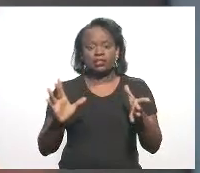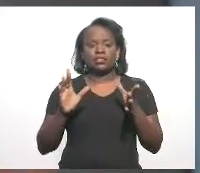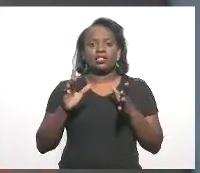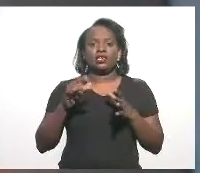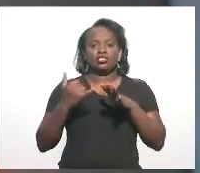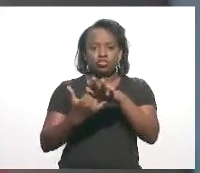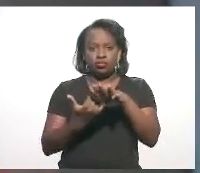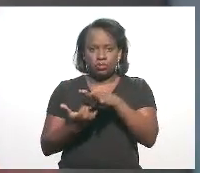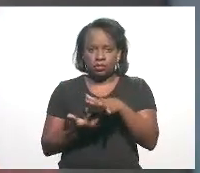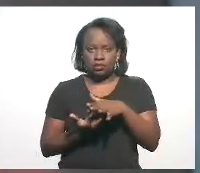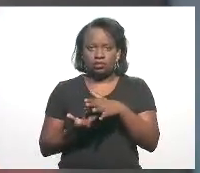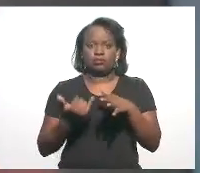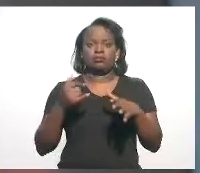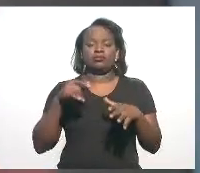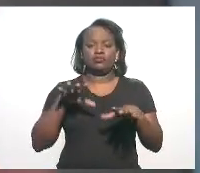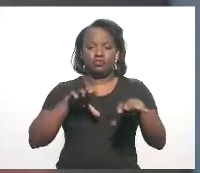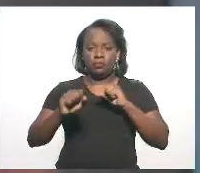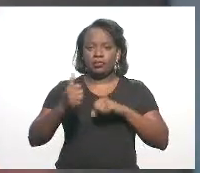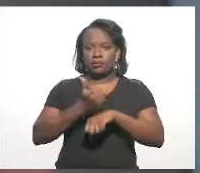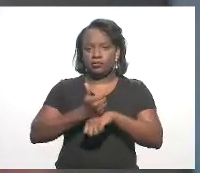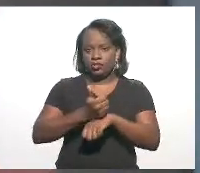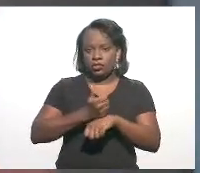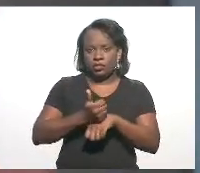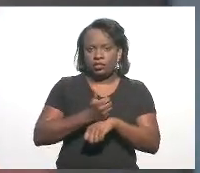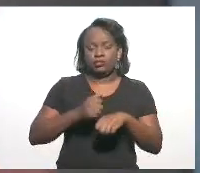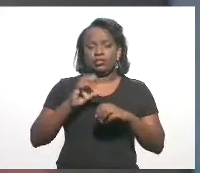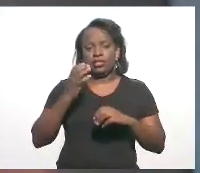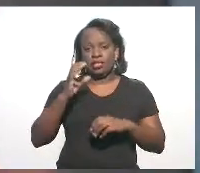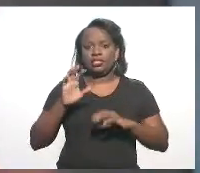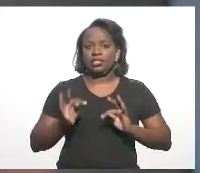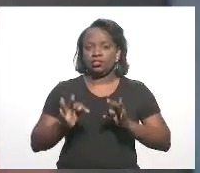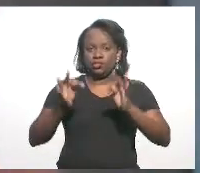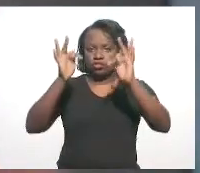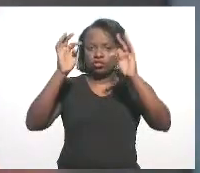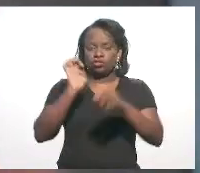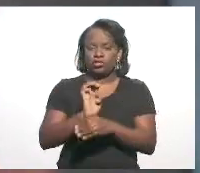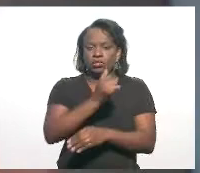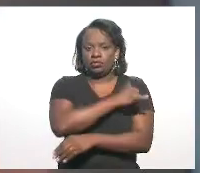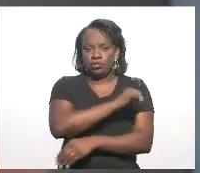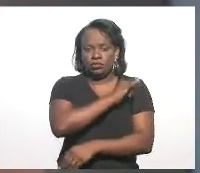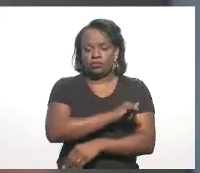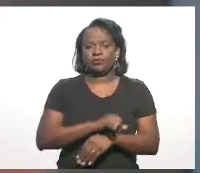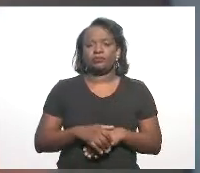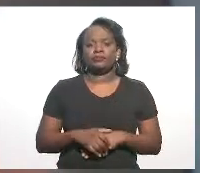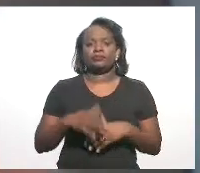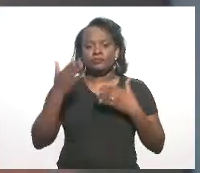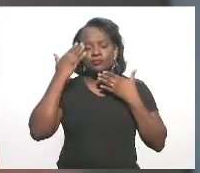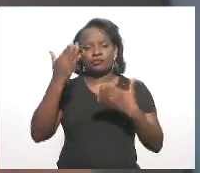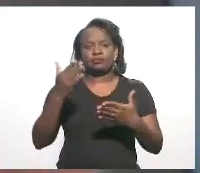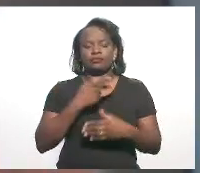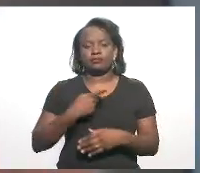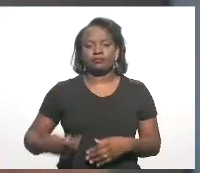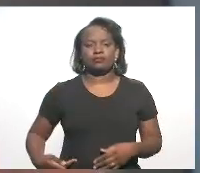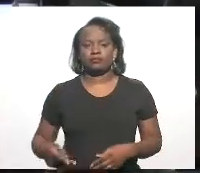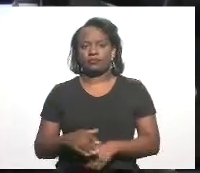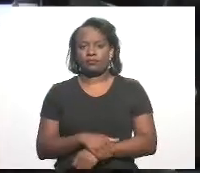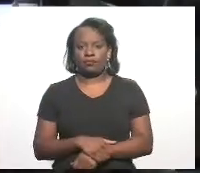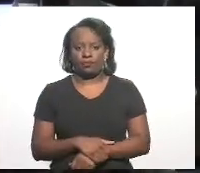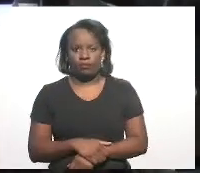as instituições de formação profissional de ciência e tecnologia do estado do Rio de Janeiro. Obrigado, senhor presidente.